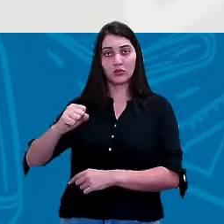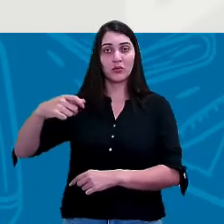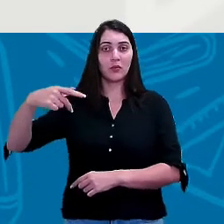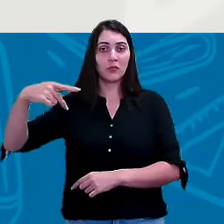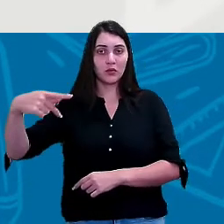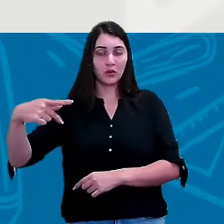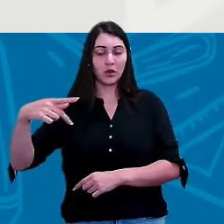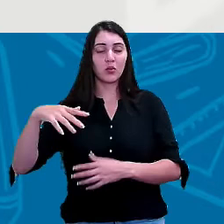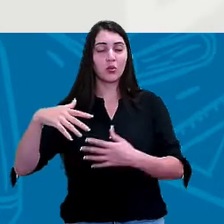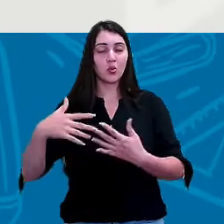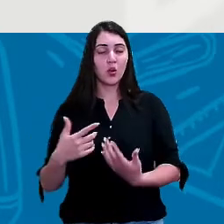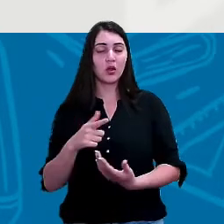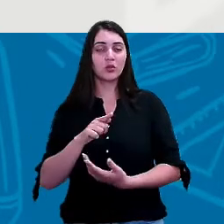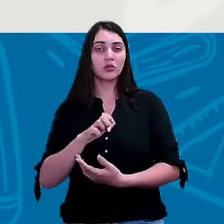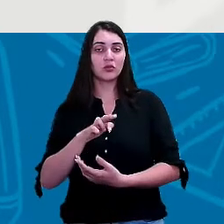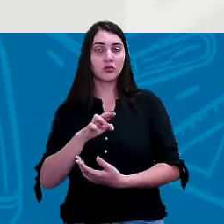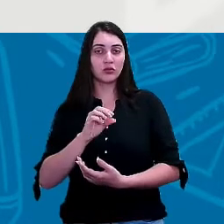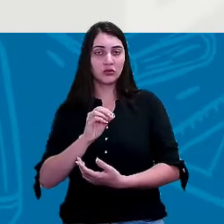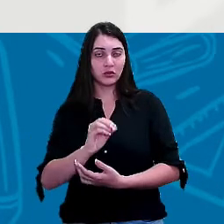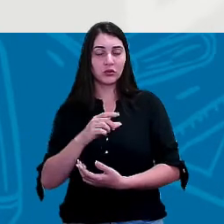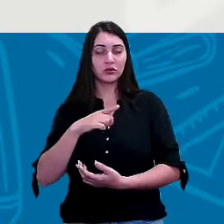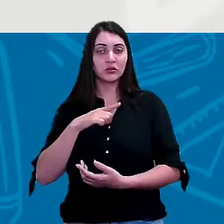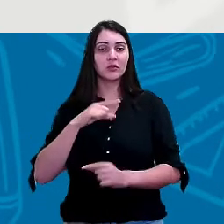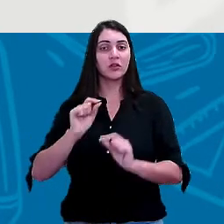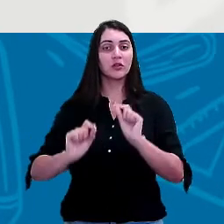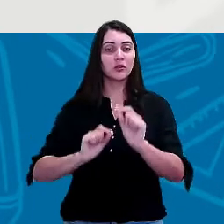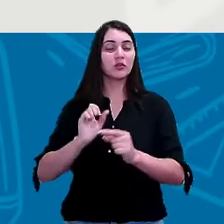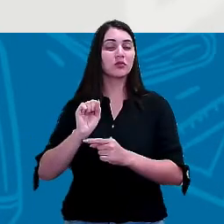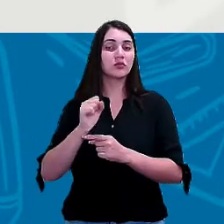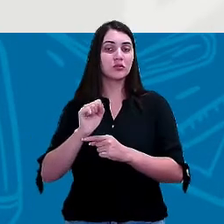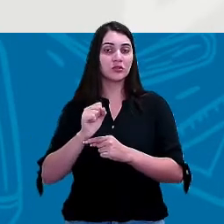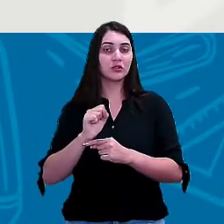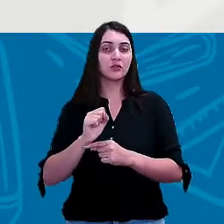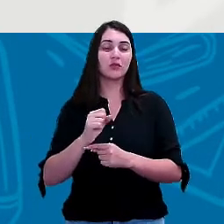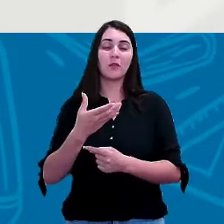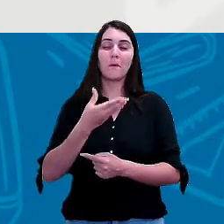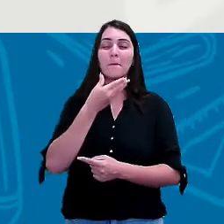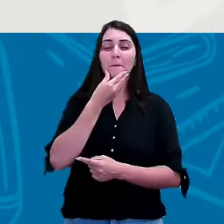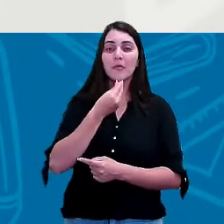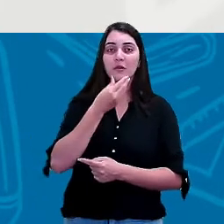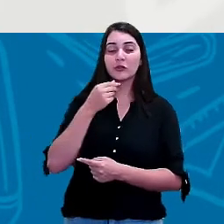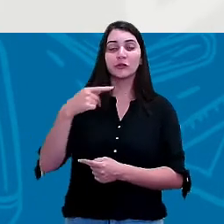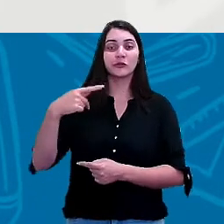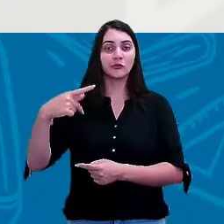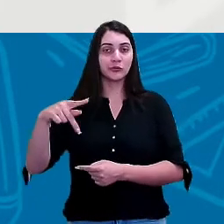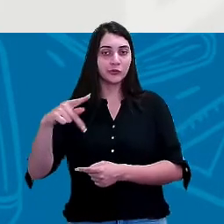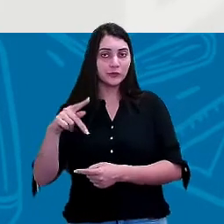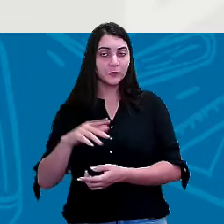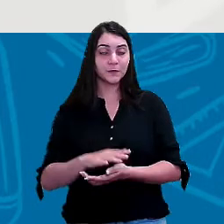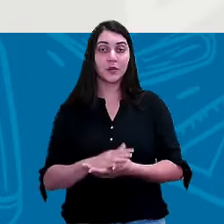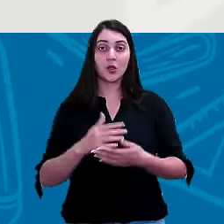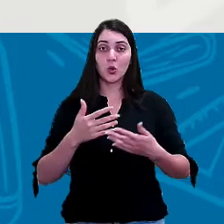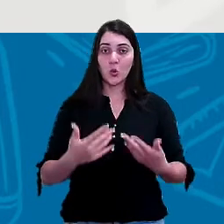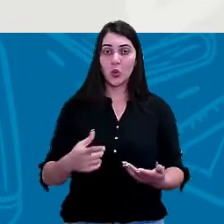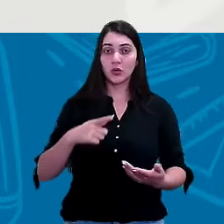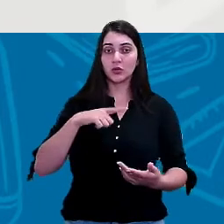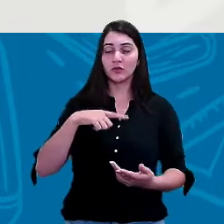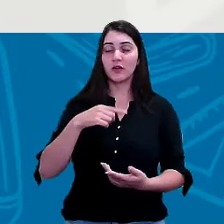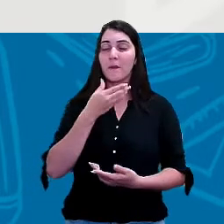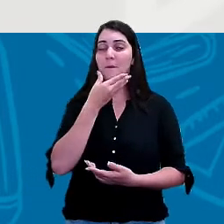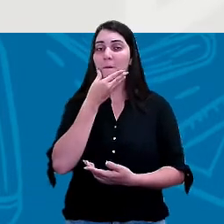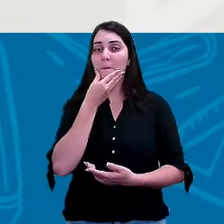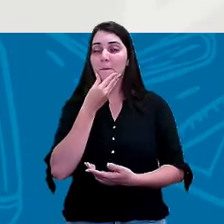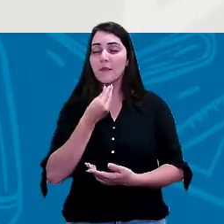gênero estiver, o substantivo lá, tiver masculino no plural. Quando tiver masculino